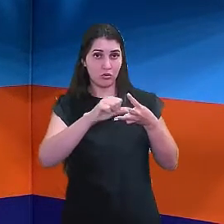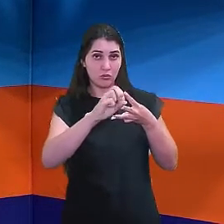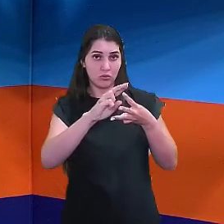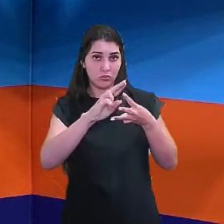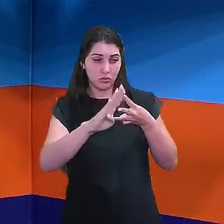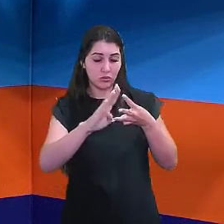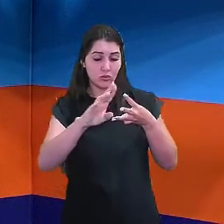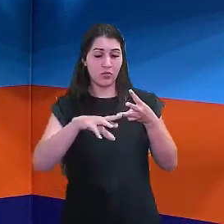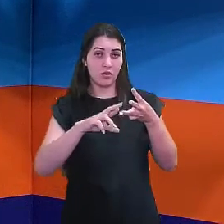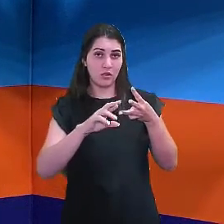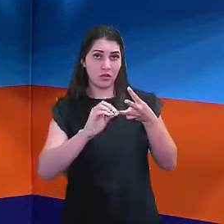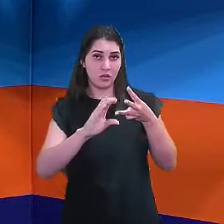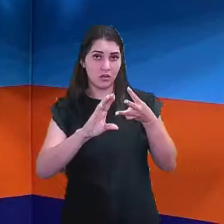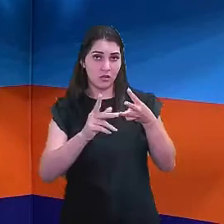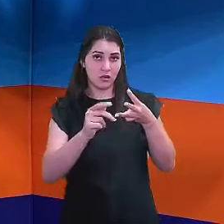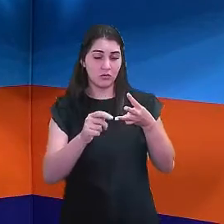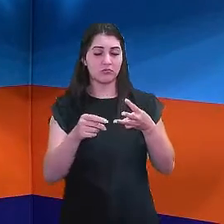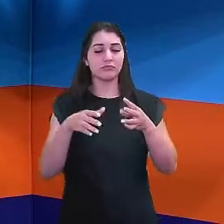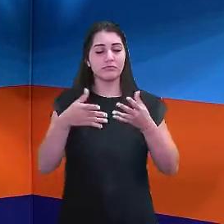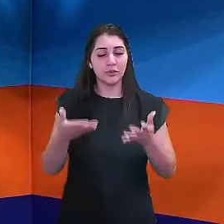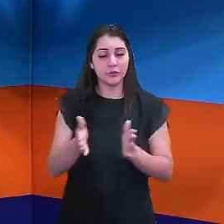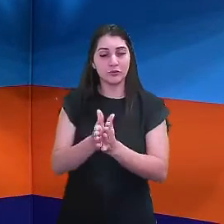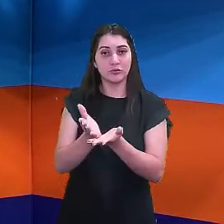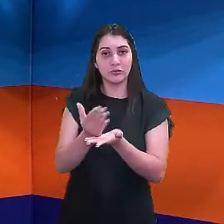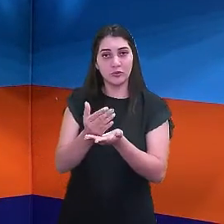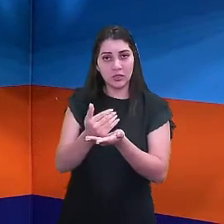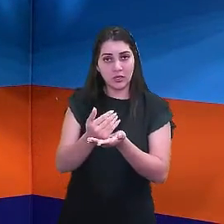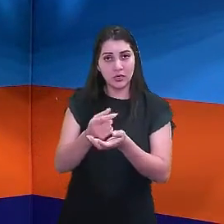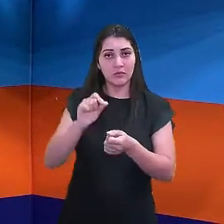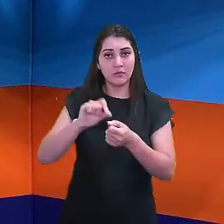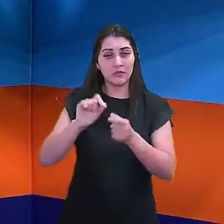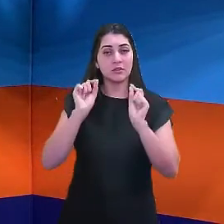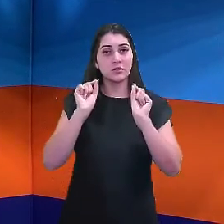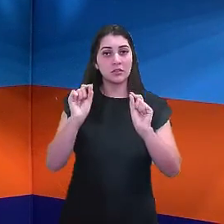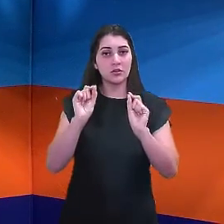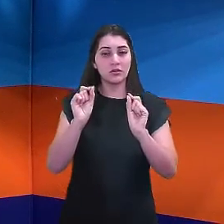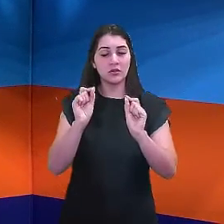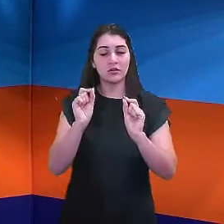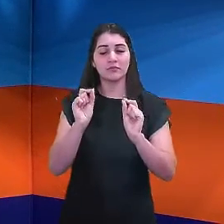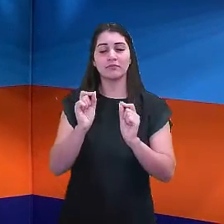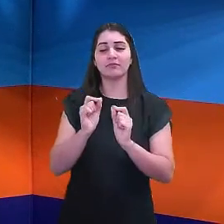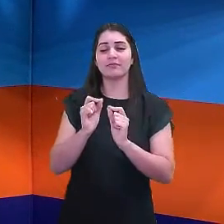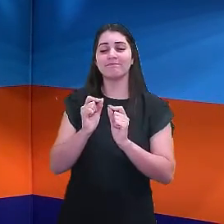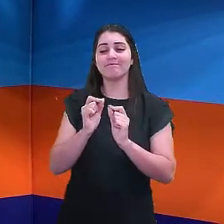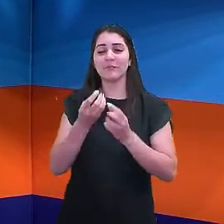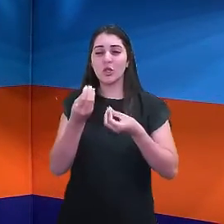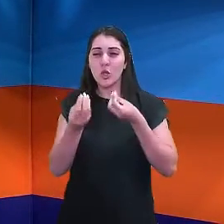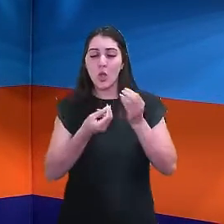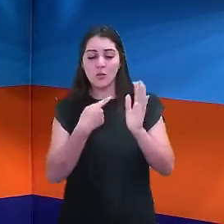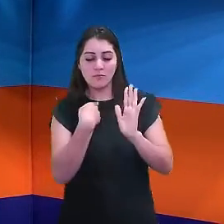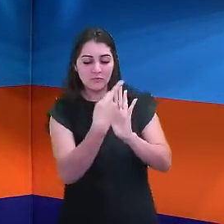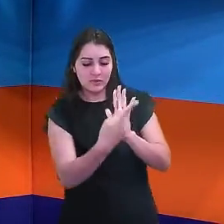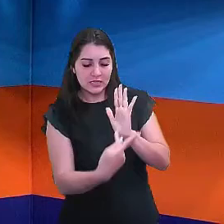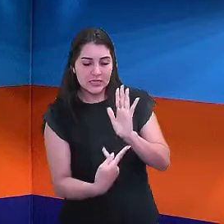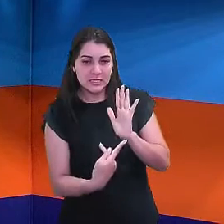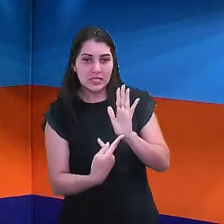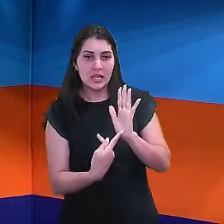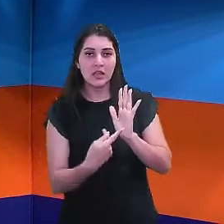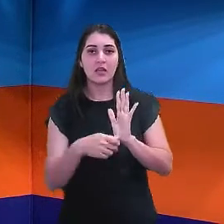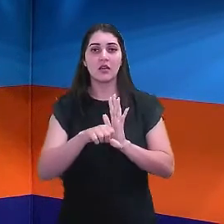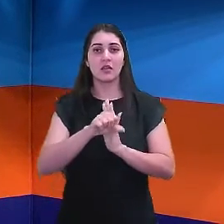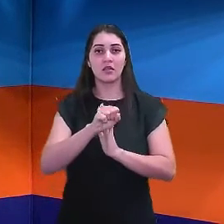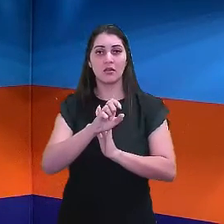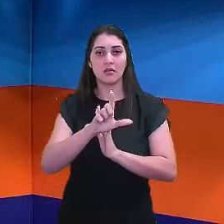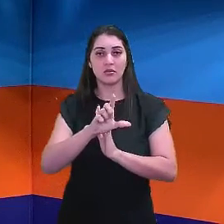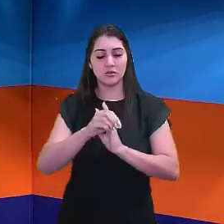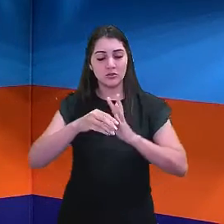Pronto. Você vai pegar o seu caderninho e vai fazer esse perfil do solo, ou seja, como é formado, quais são as